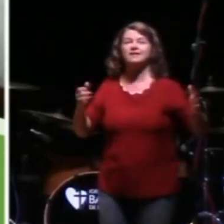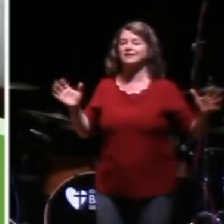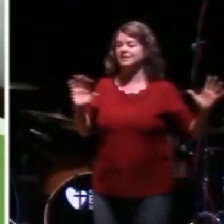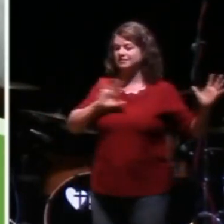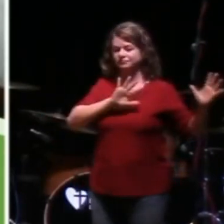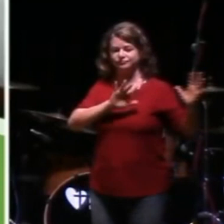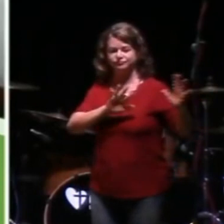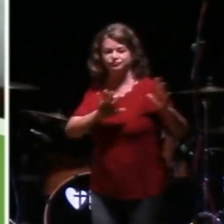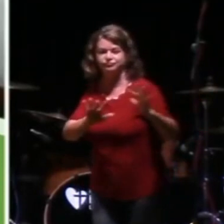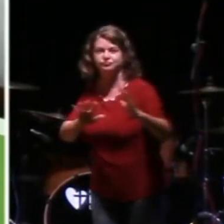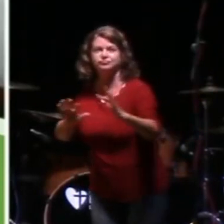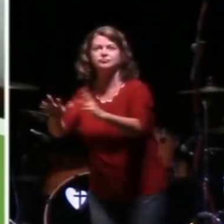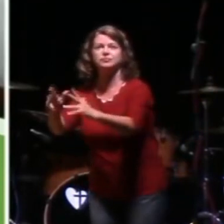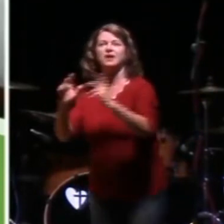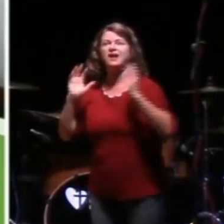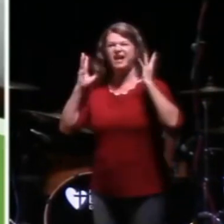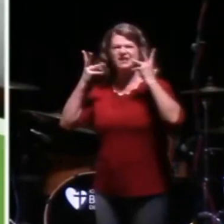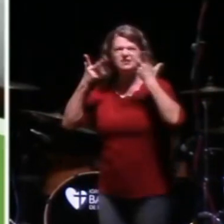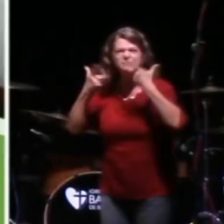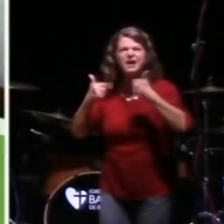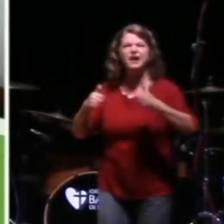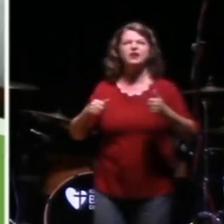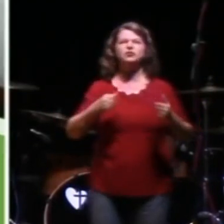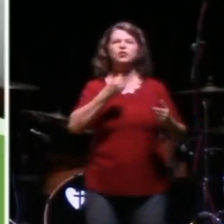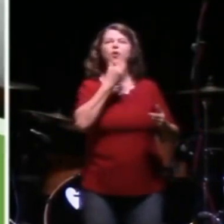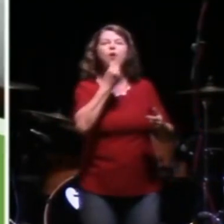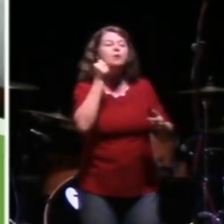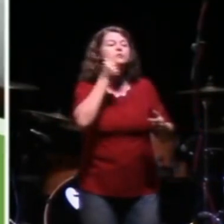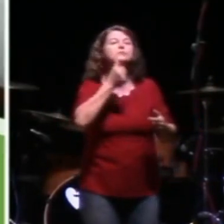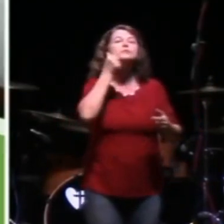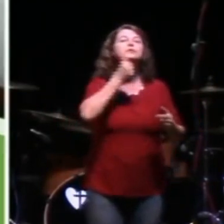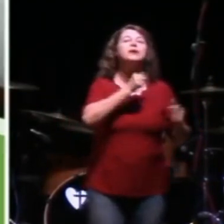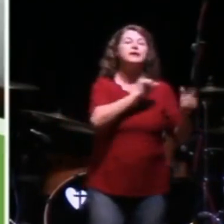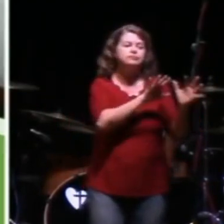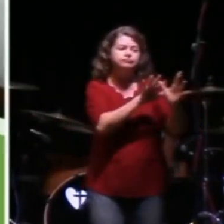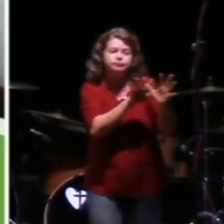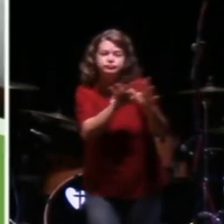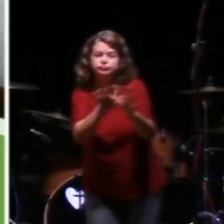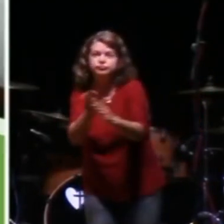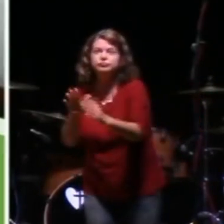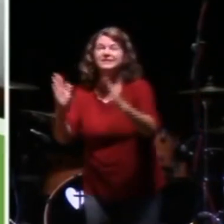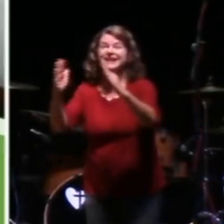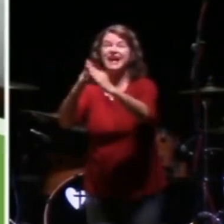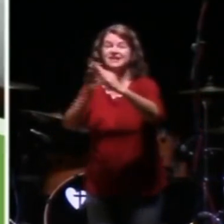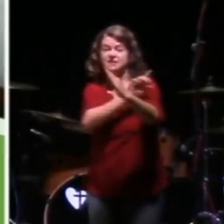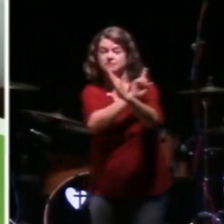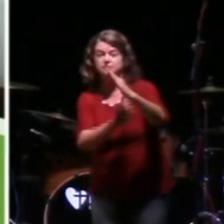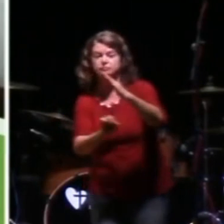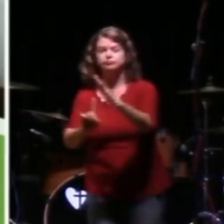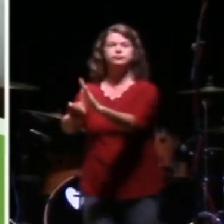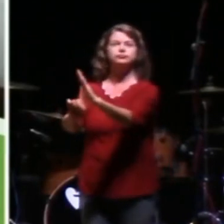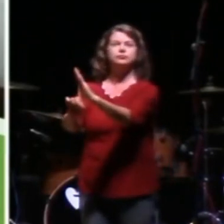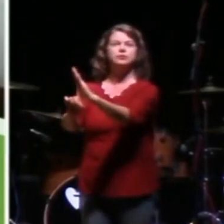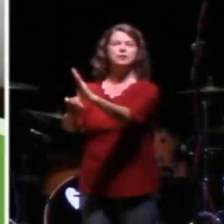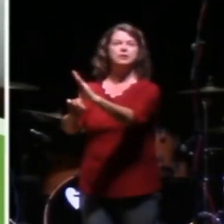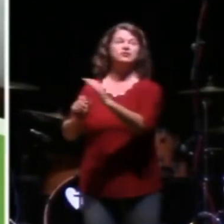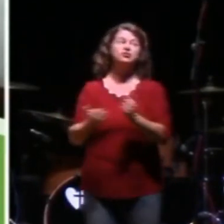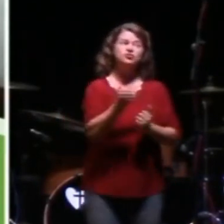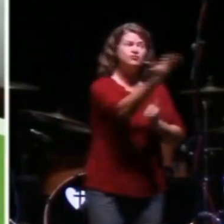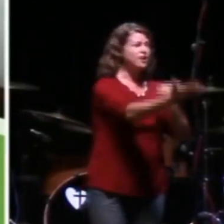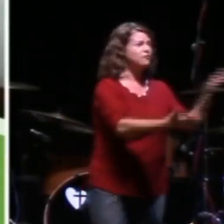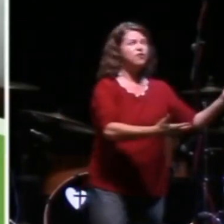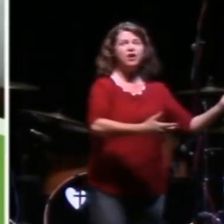que estiverem nos campos campos que não tiverem sido obrigados serão atingidas pelo granizo e